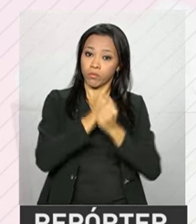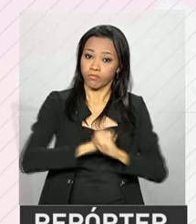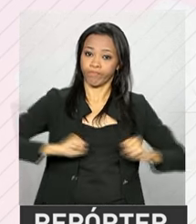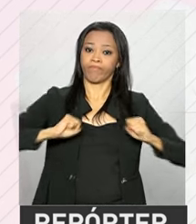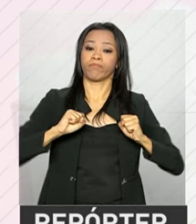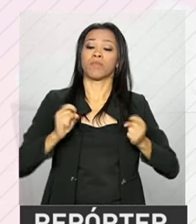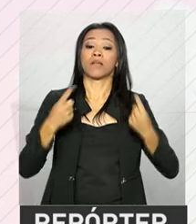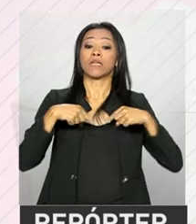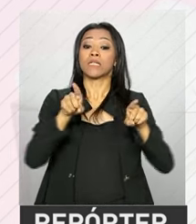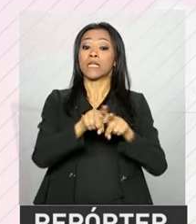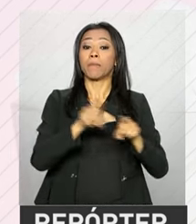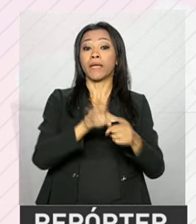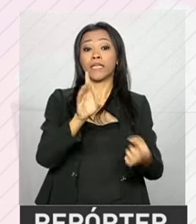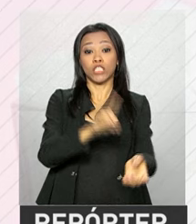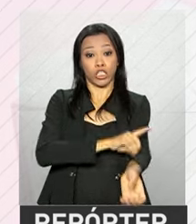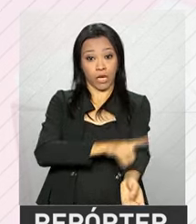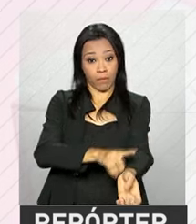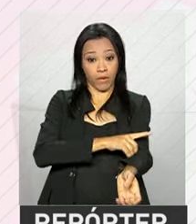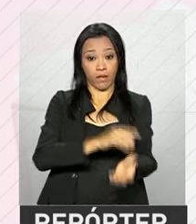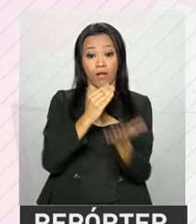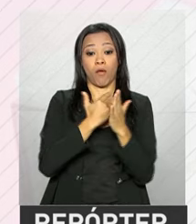brasileiros com diabetes aumentou